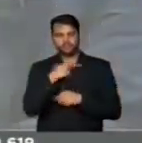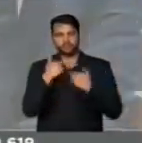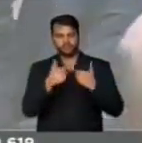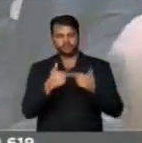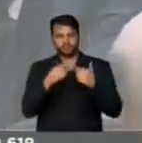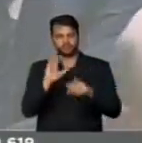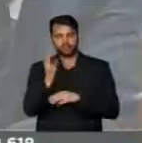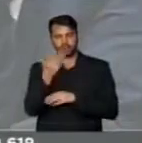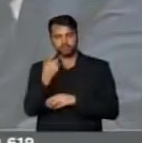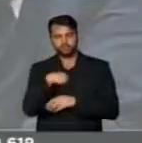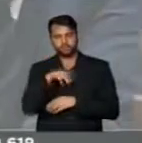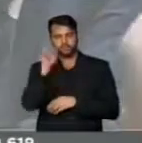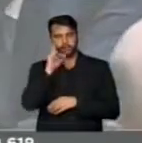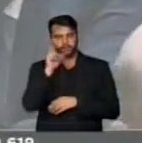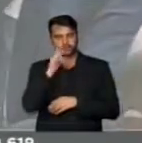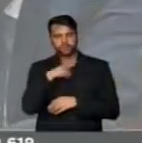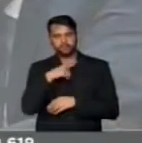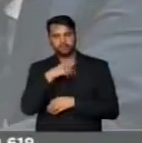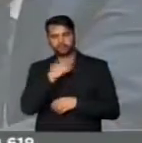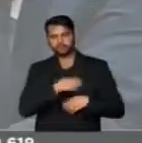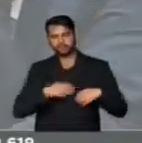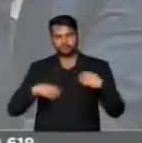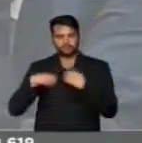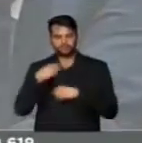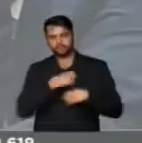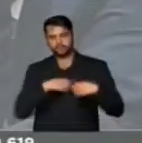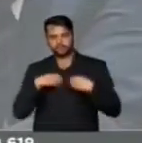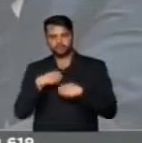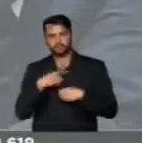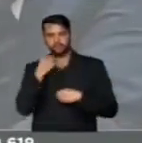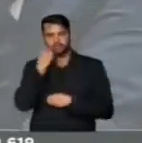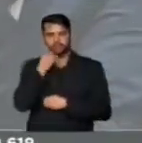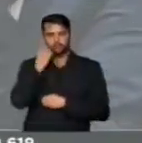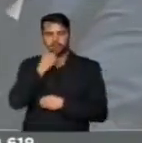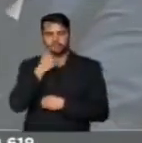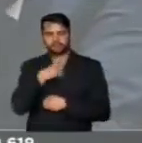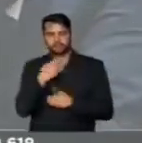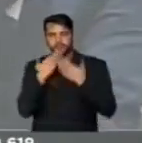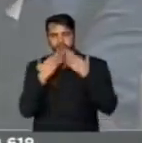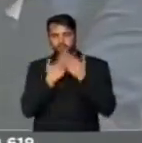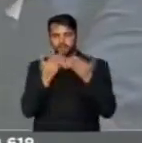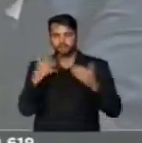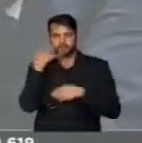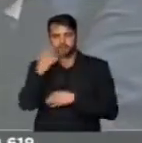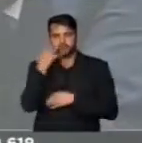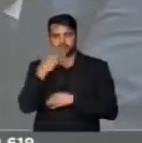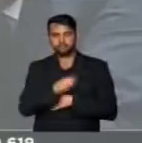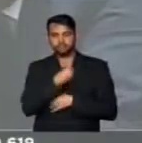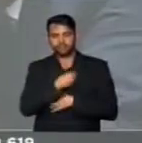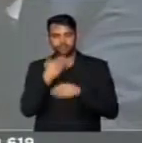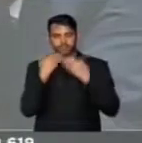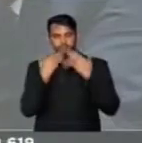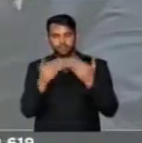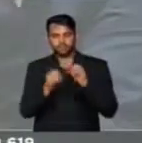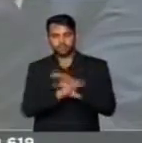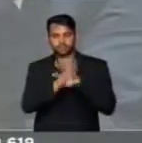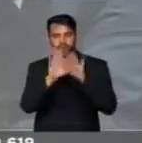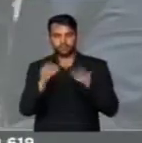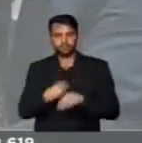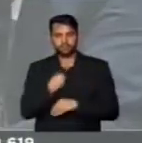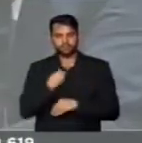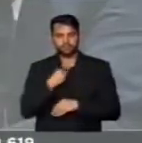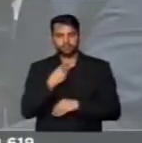bandeiras, traiu a sua história. E o desespero dos parlamentares que se colocam aqui na tribuna demonstram